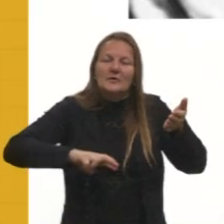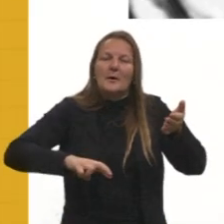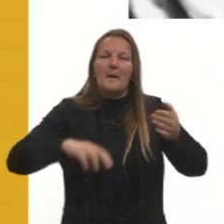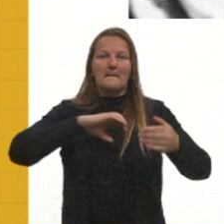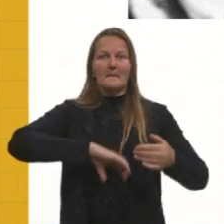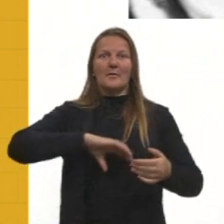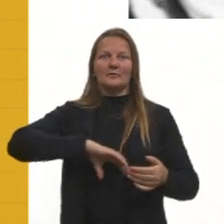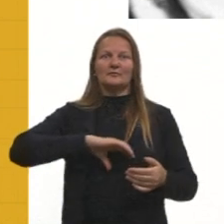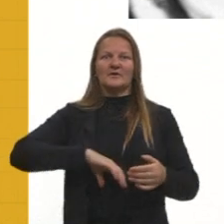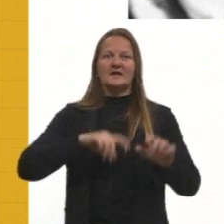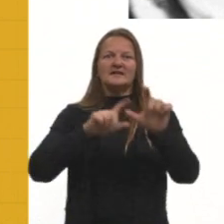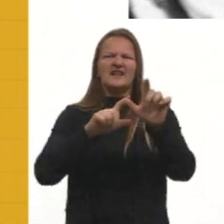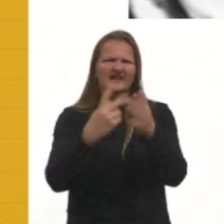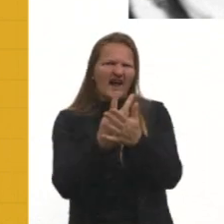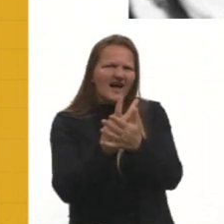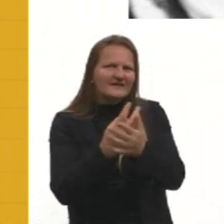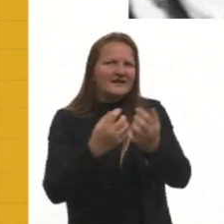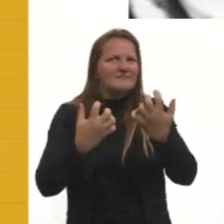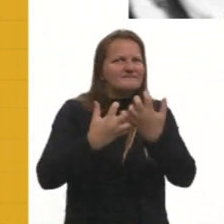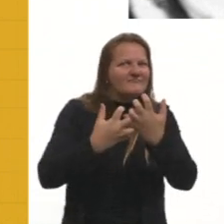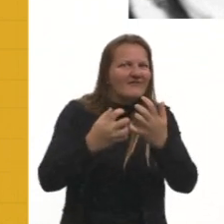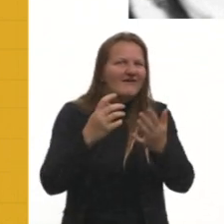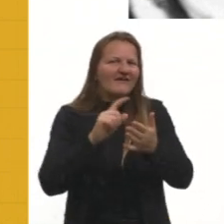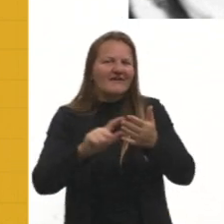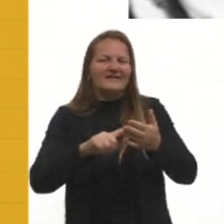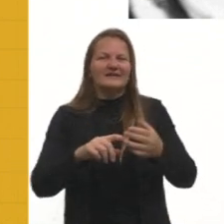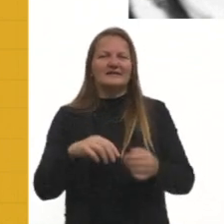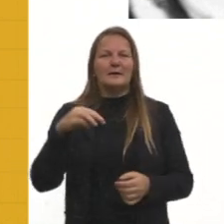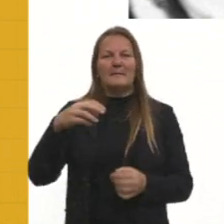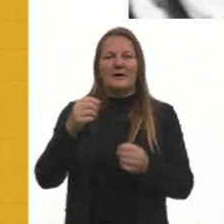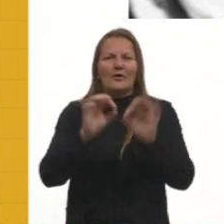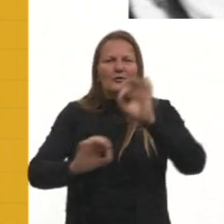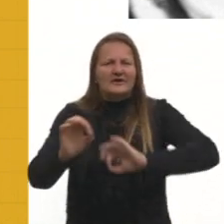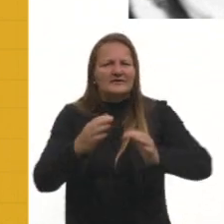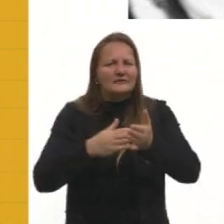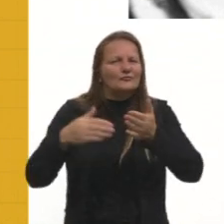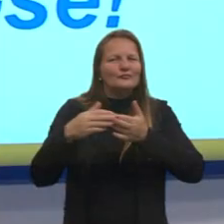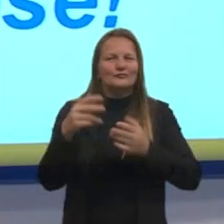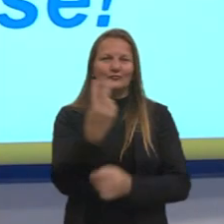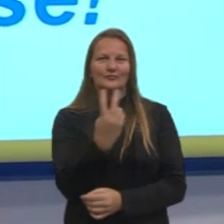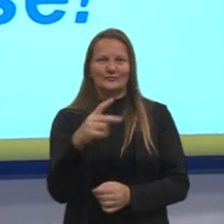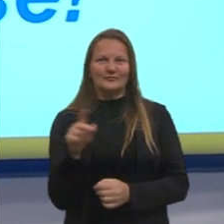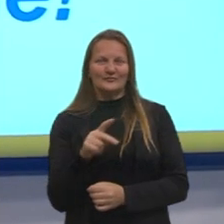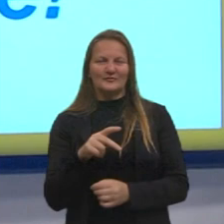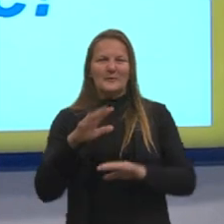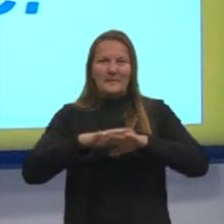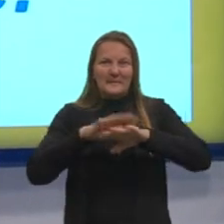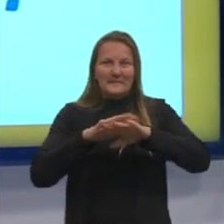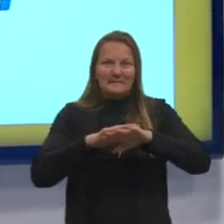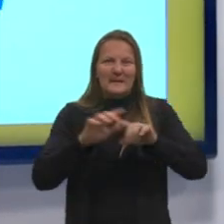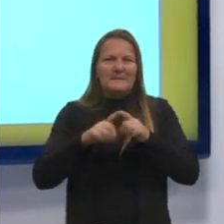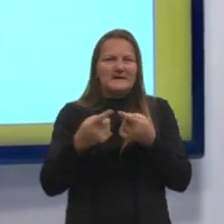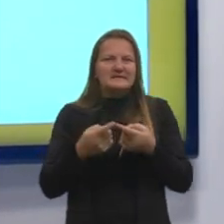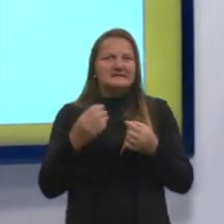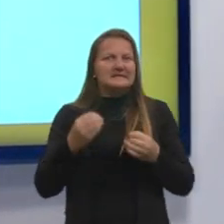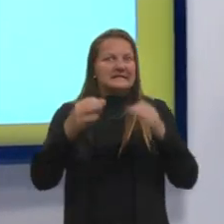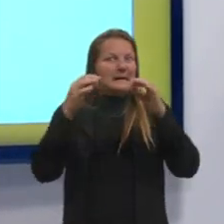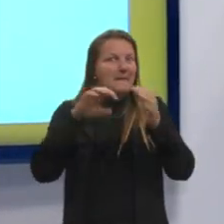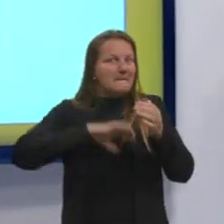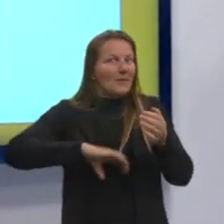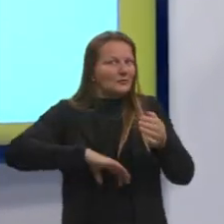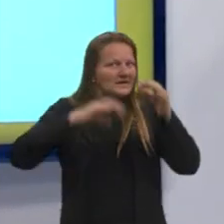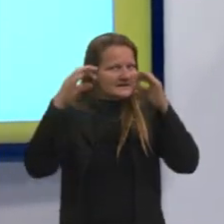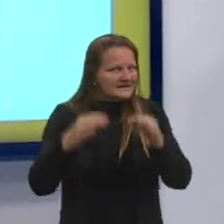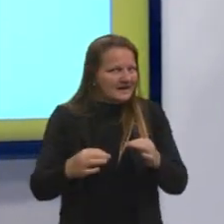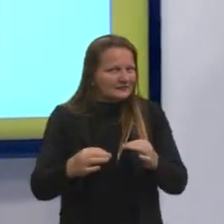português Como assim vou lá eu e o Marlon preparamos todas as aulas de matemática mas a gente precisa ter aquela